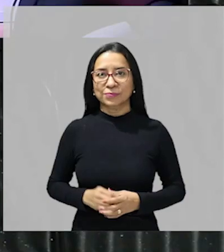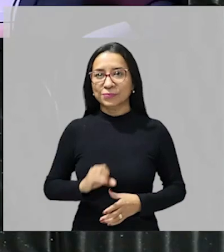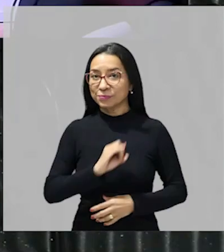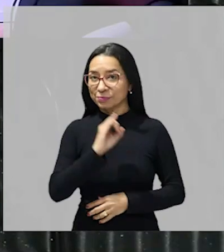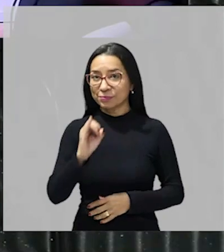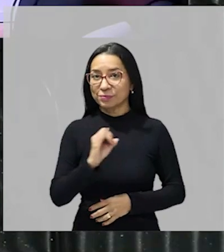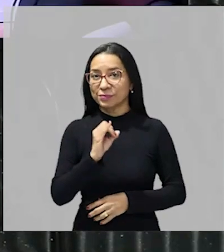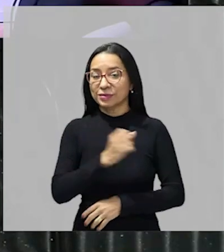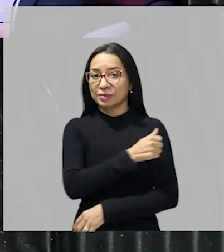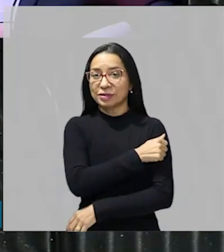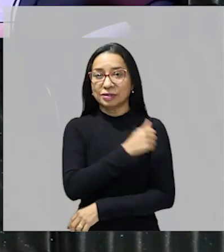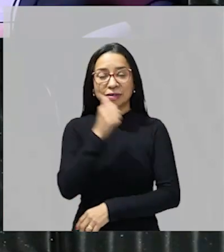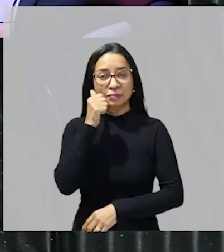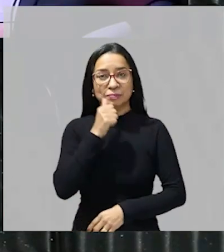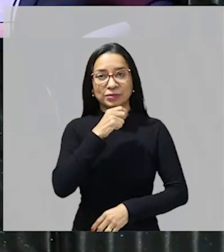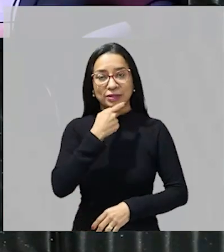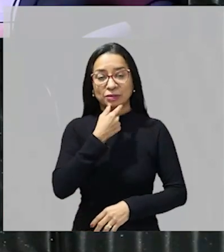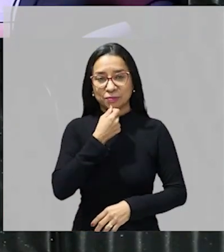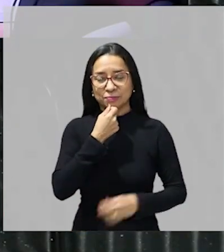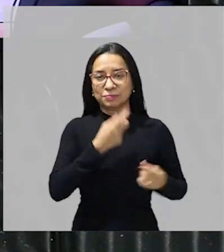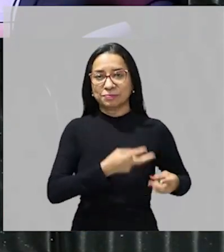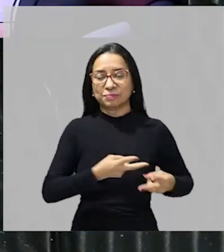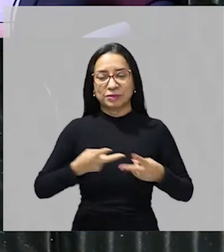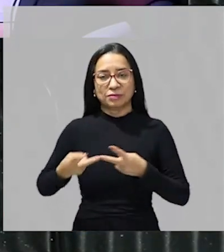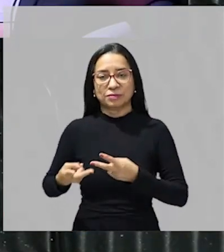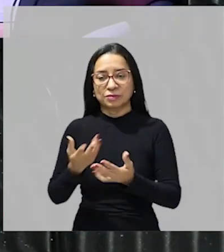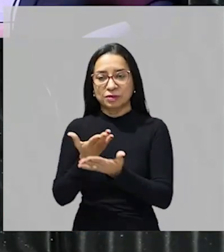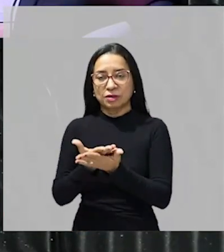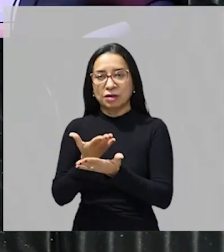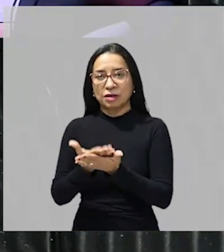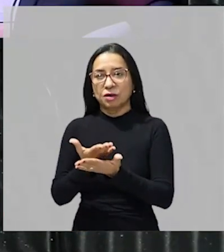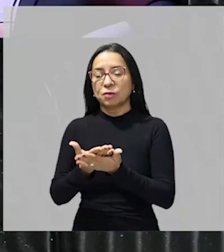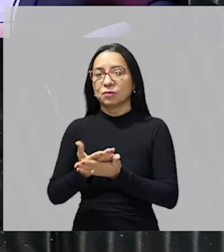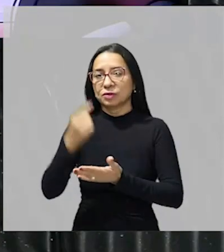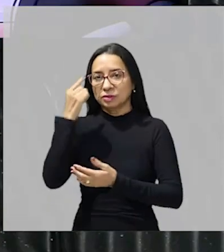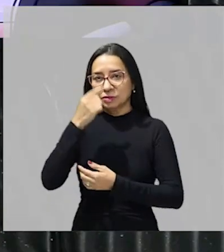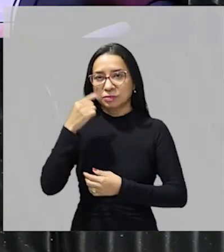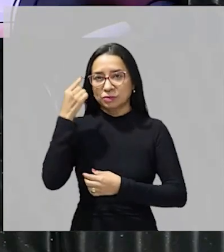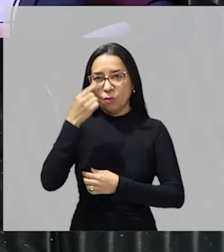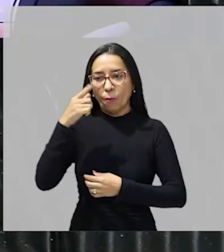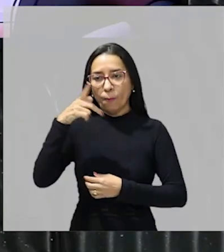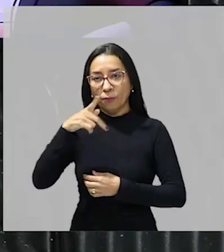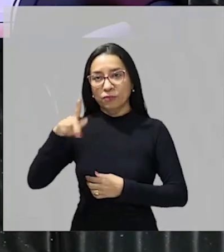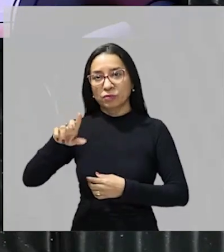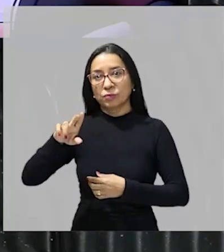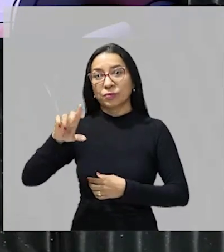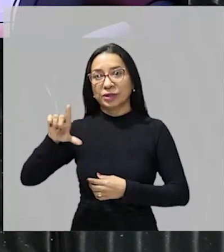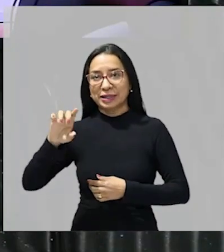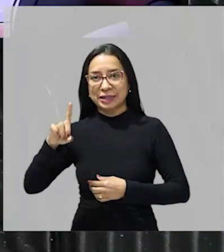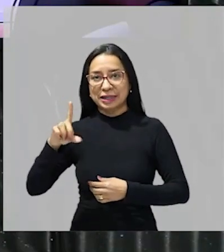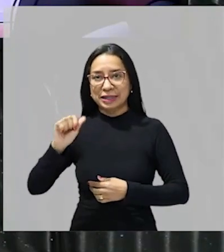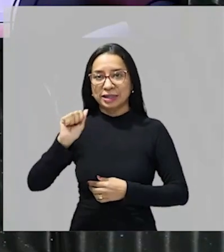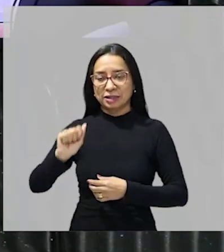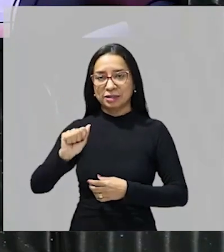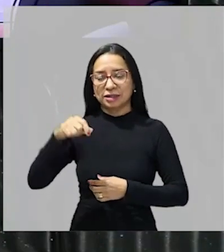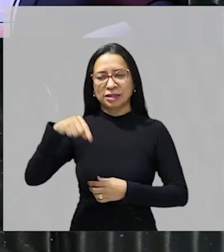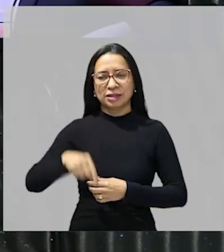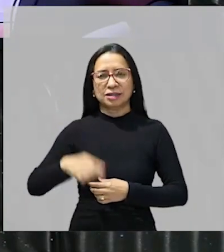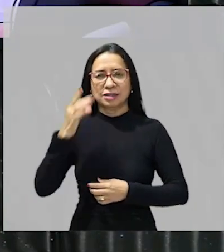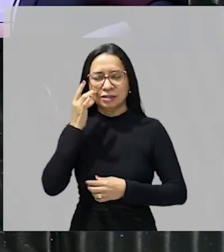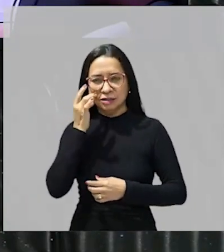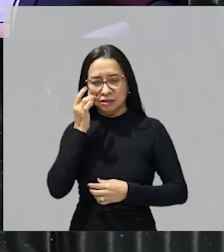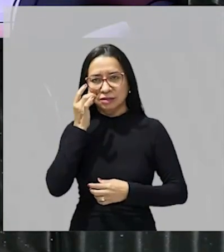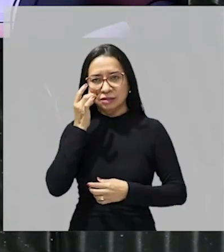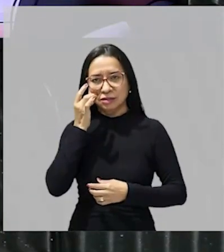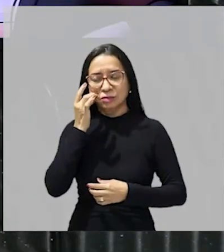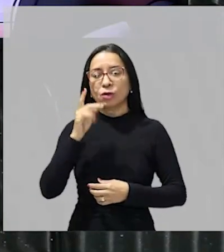Olá, chicos e chicas, bem-vindos à classe de espanhol. Professora Leda Jane, aqui na área do preparatório Paz UEMA Enem. Pois